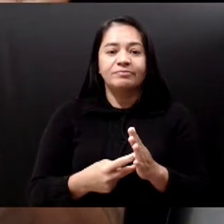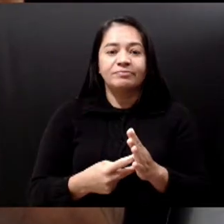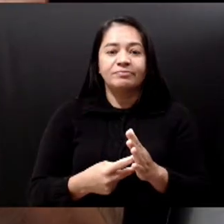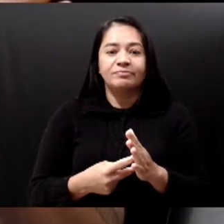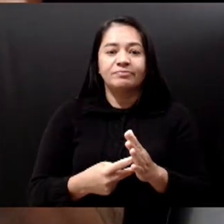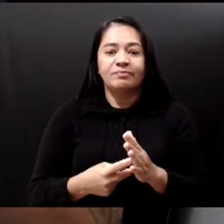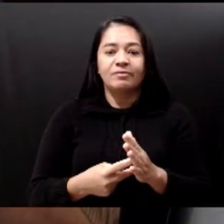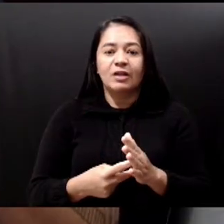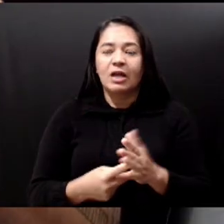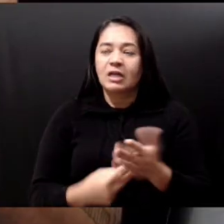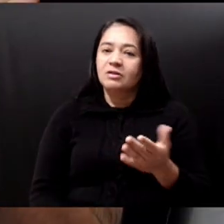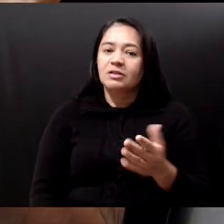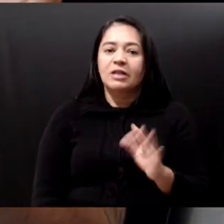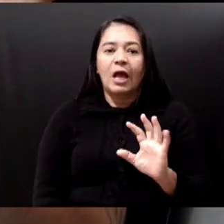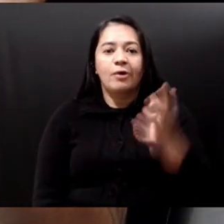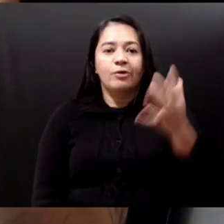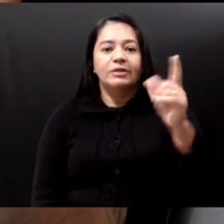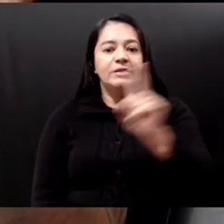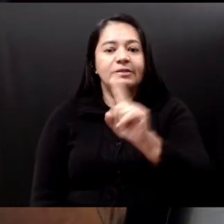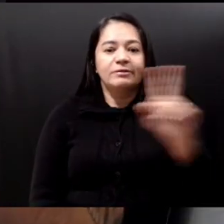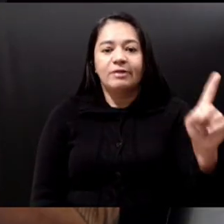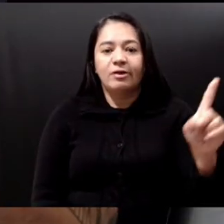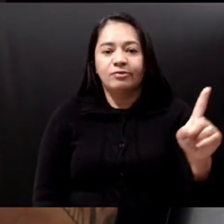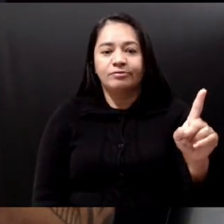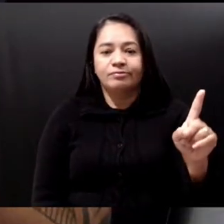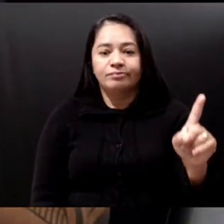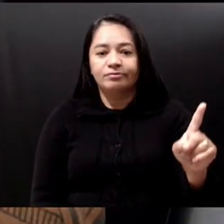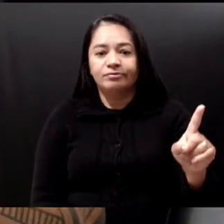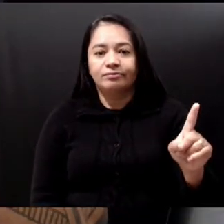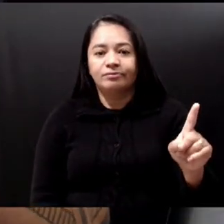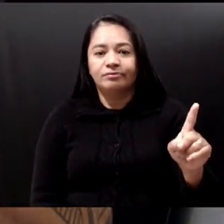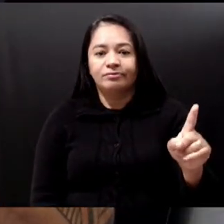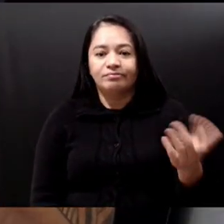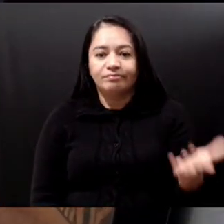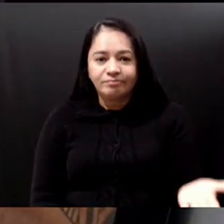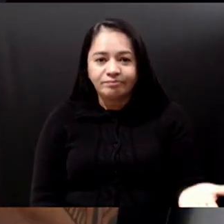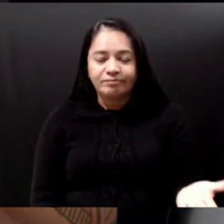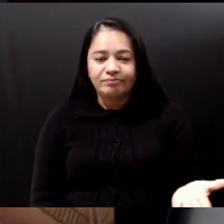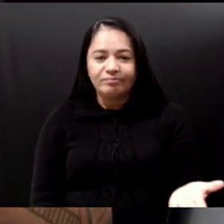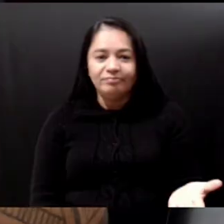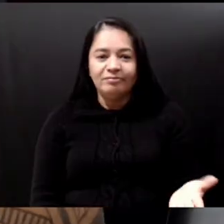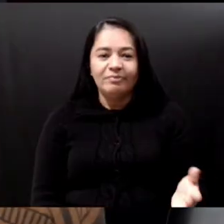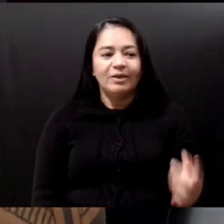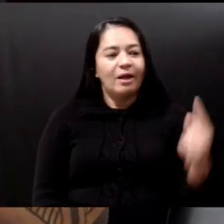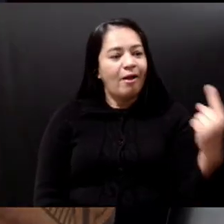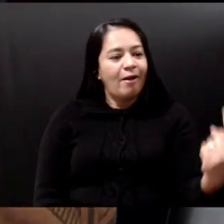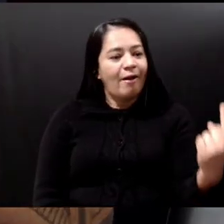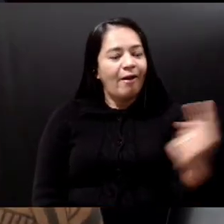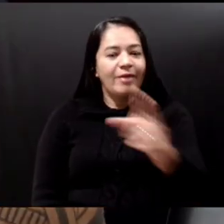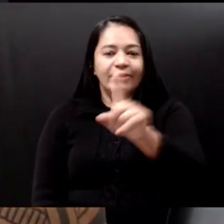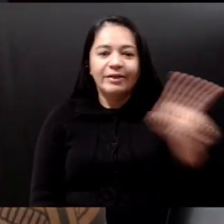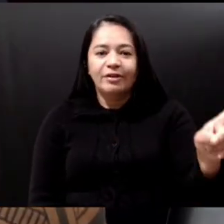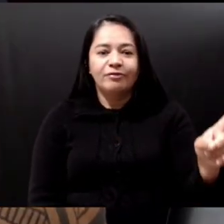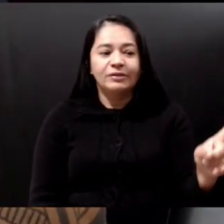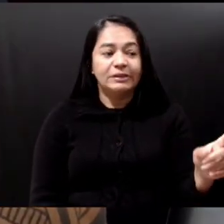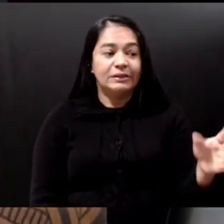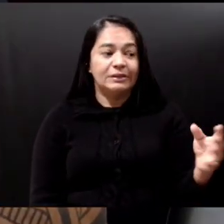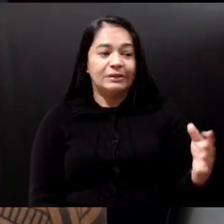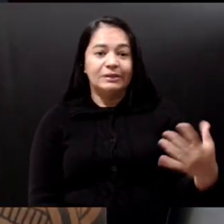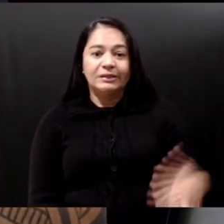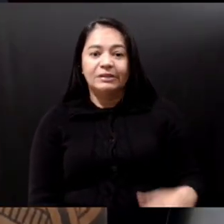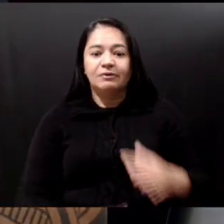nãos você precisa ter para ter um sim. E aí, para cada não, você vai colhendo e você, se você não tiver essa resiliência, não tem o que você